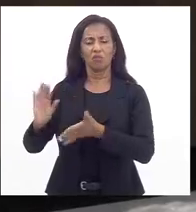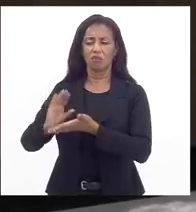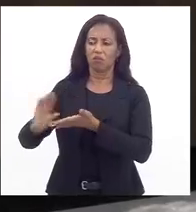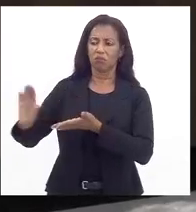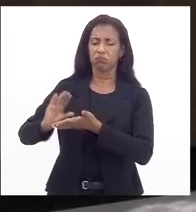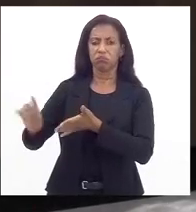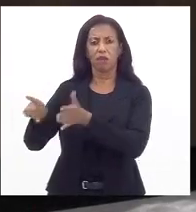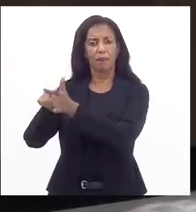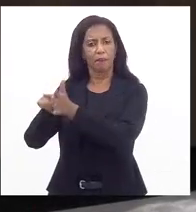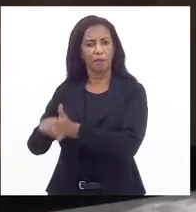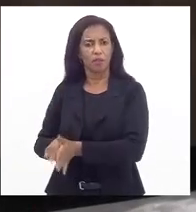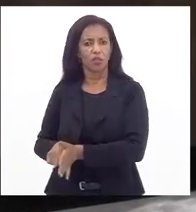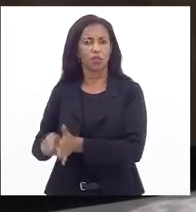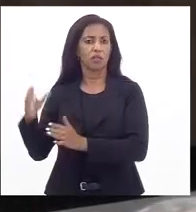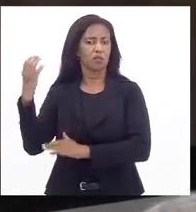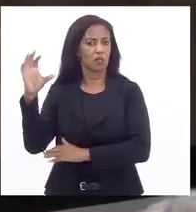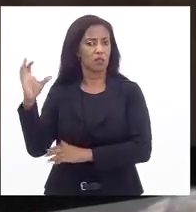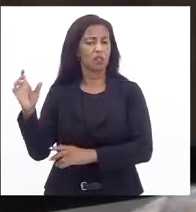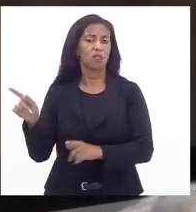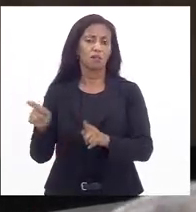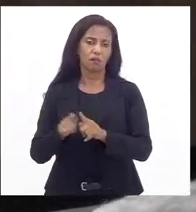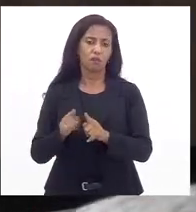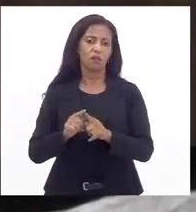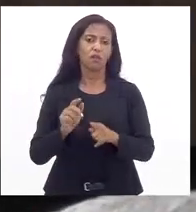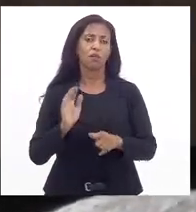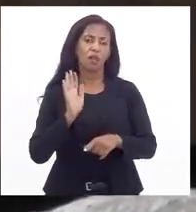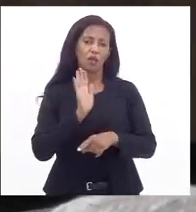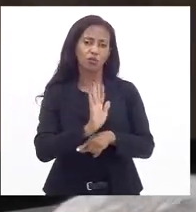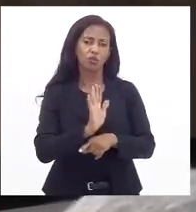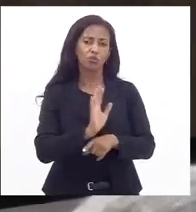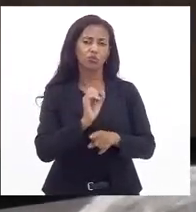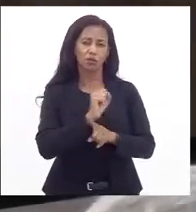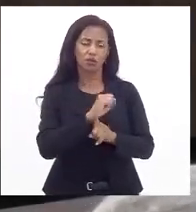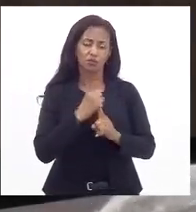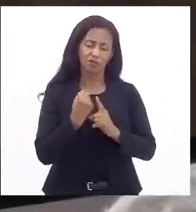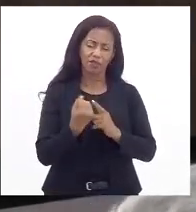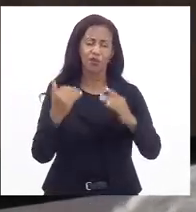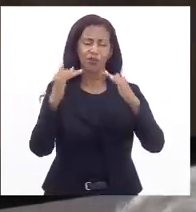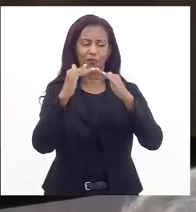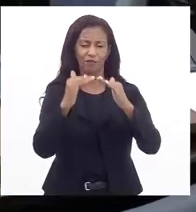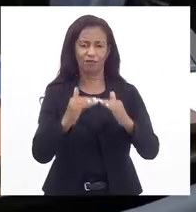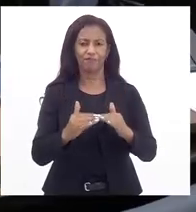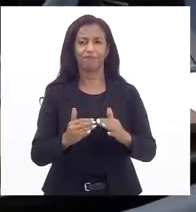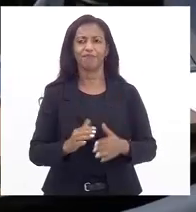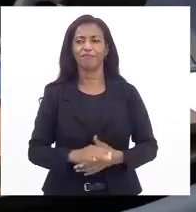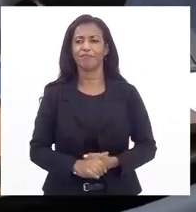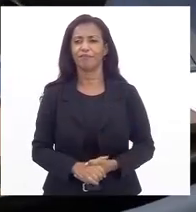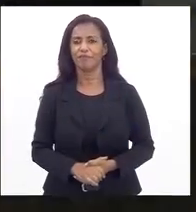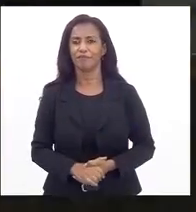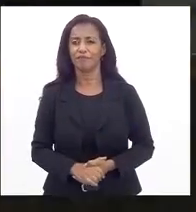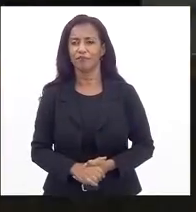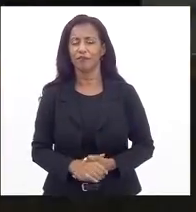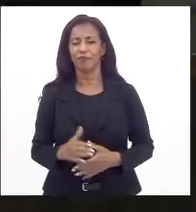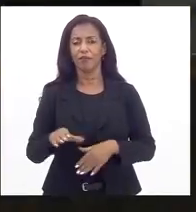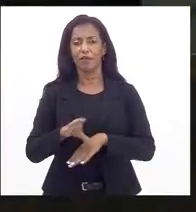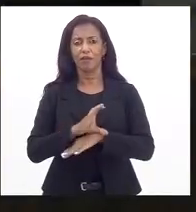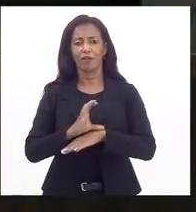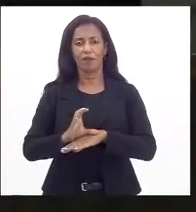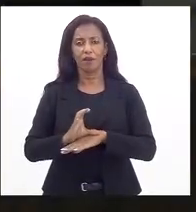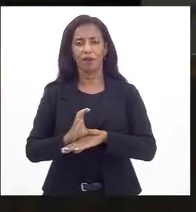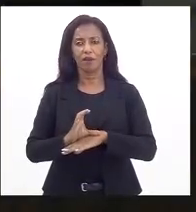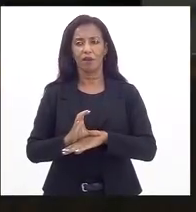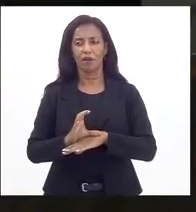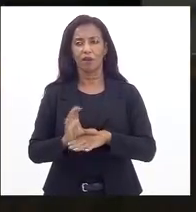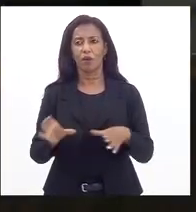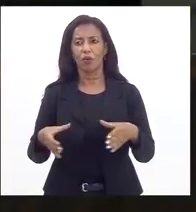para financiar pesquisas da ciência mas também à assistência social então no mérito favorável pela comissão